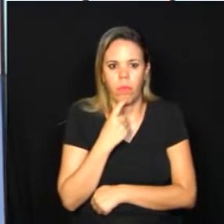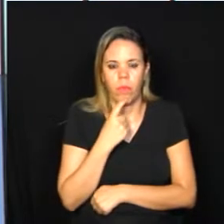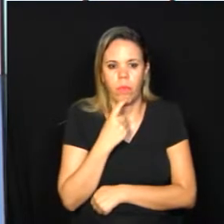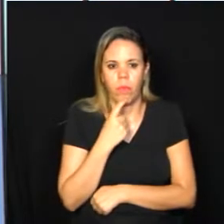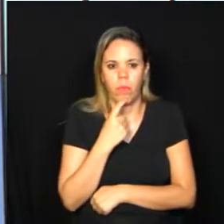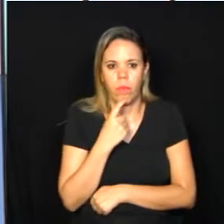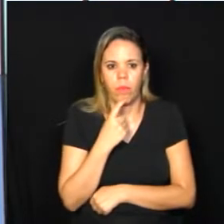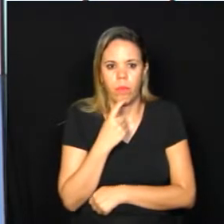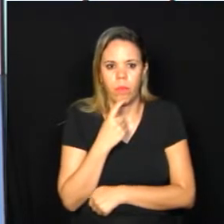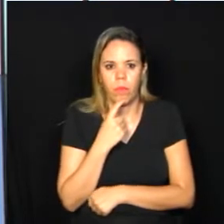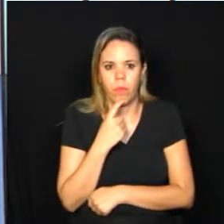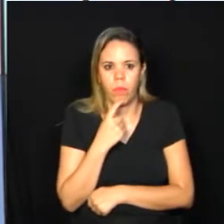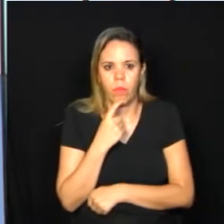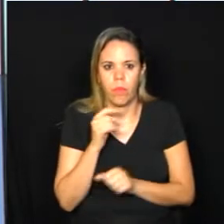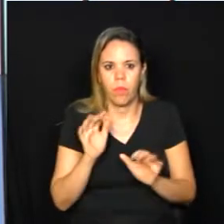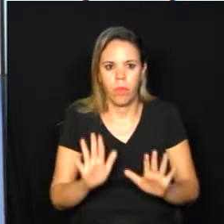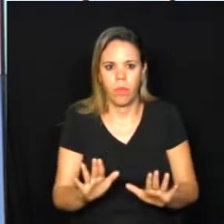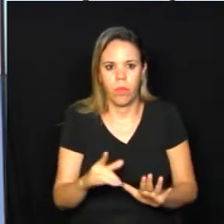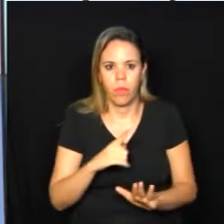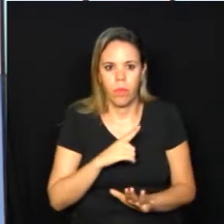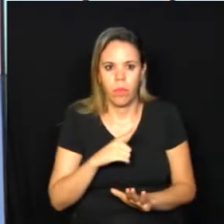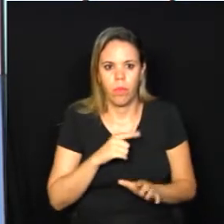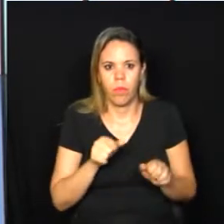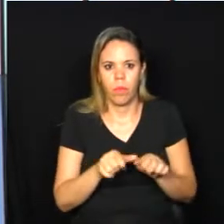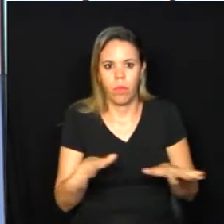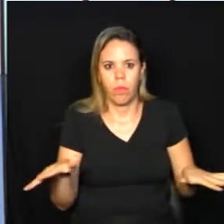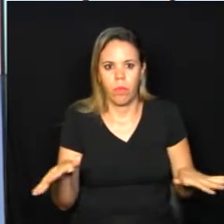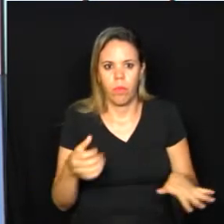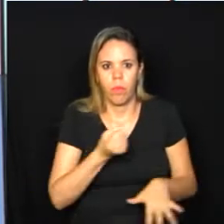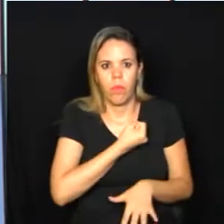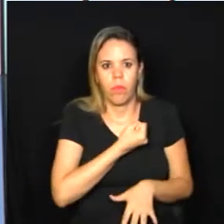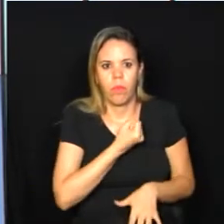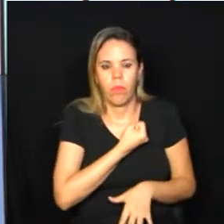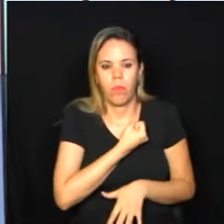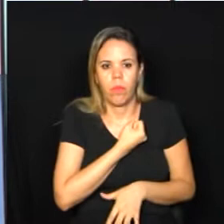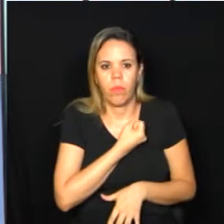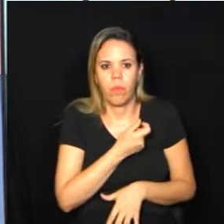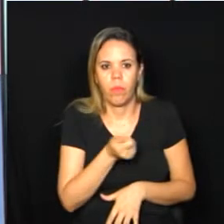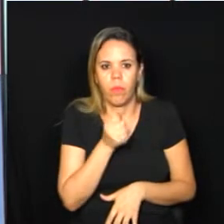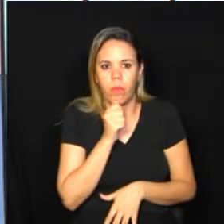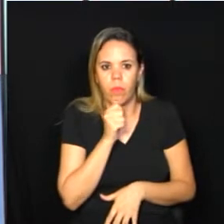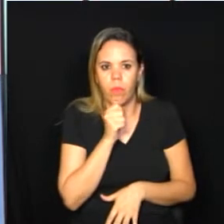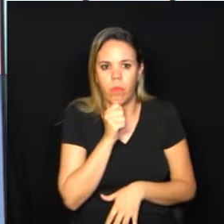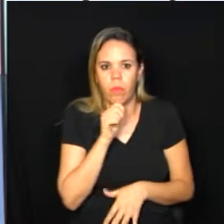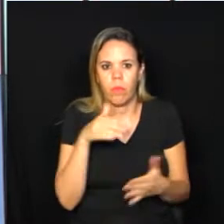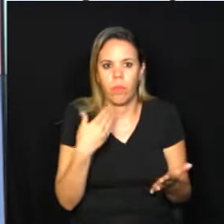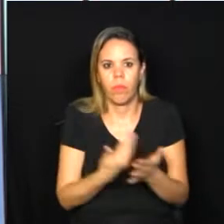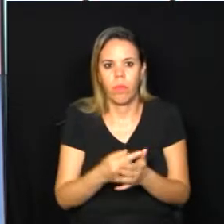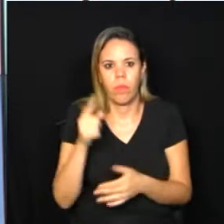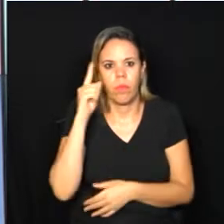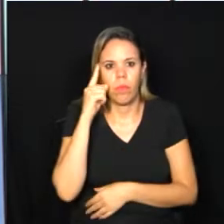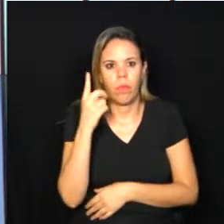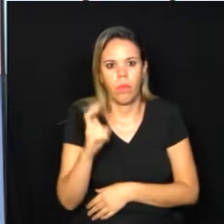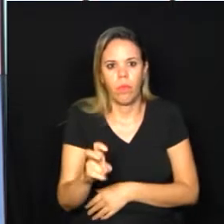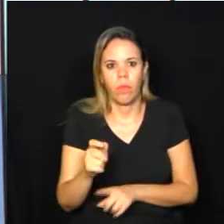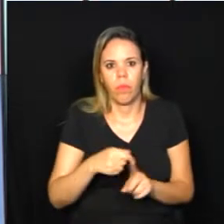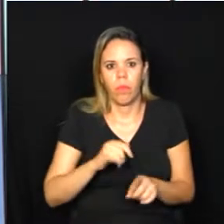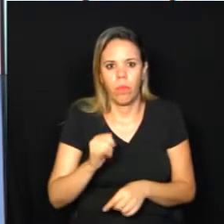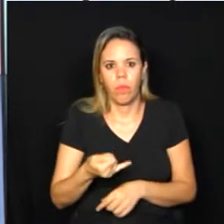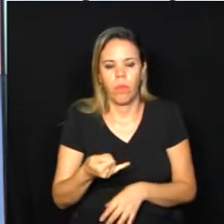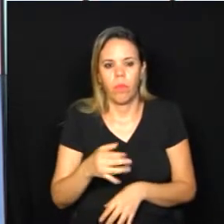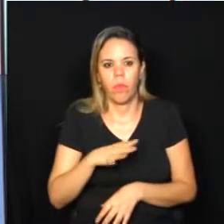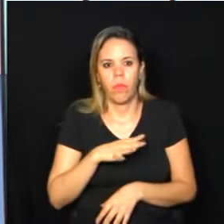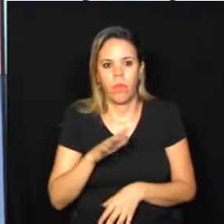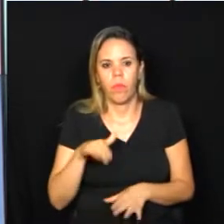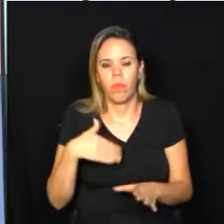Campinas. Apesar de ter expandido esse número, ainda até o dia 15 de janeiro, a cidade somava aí